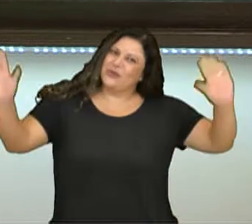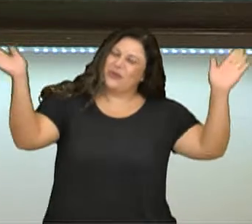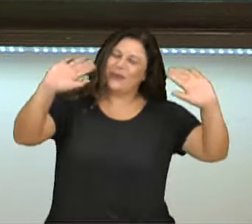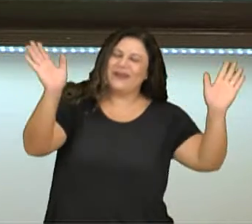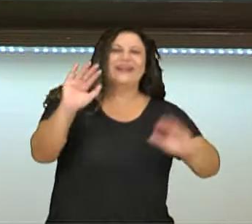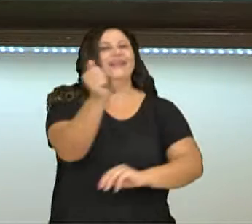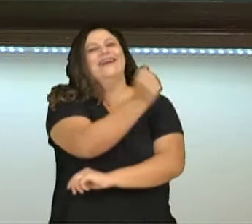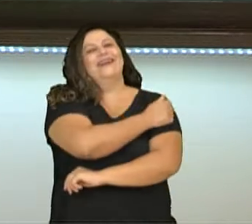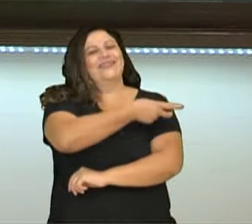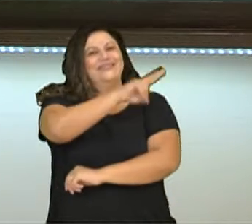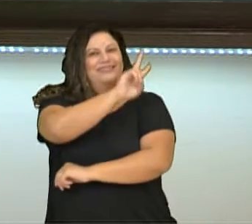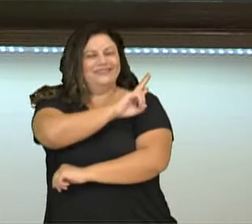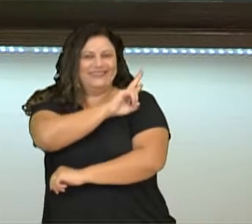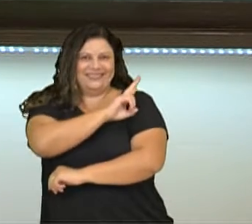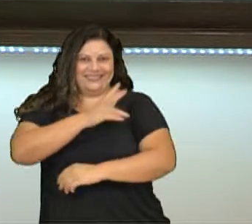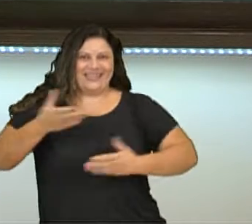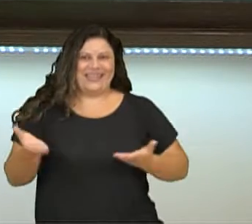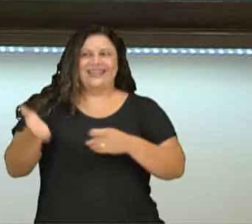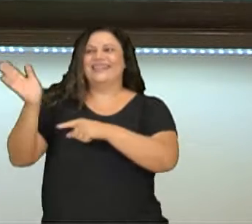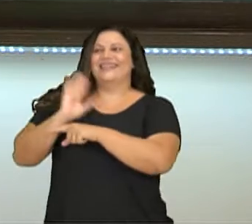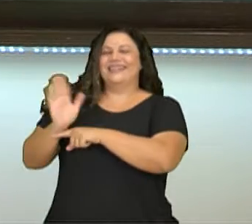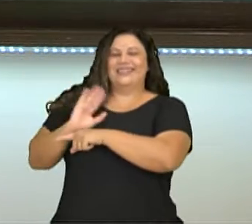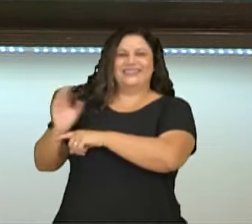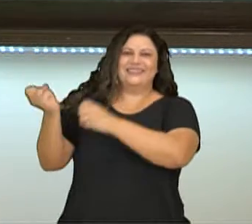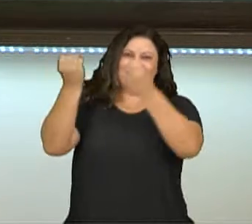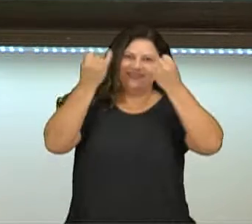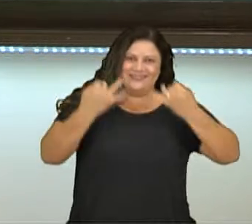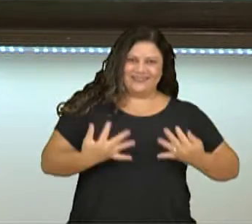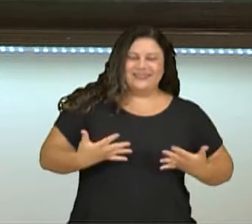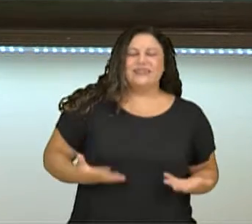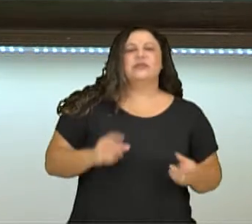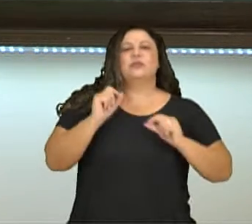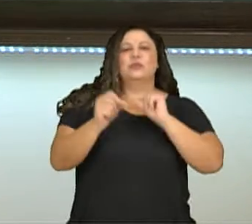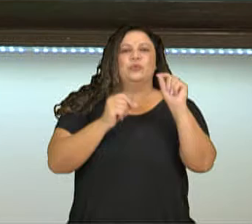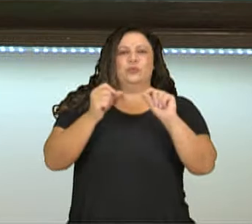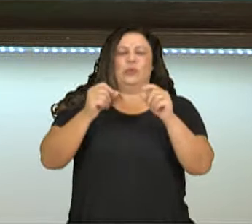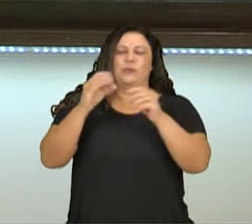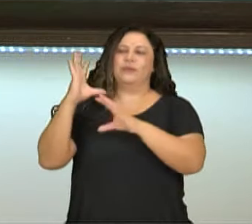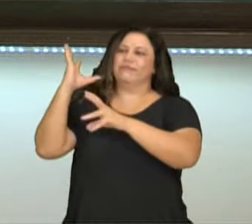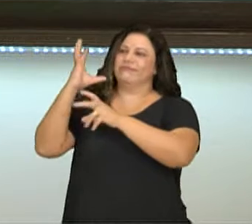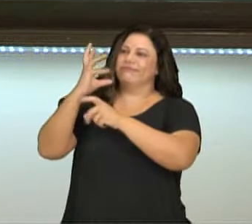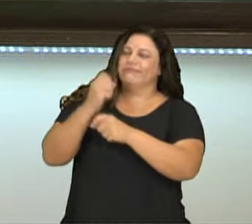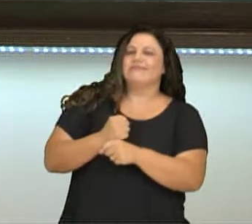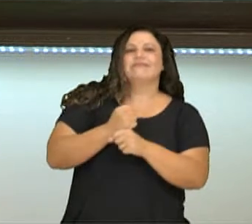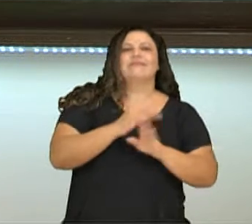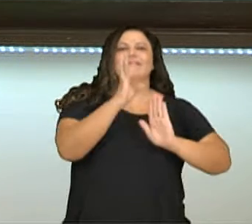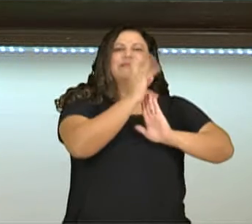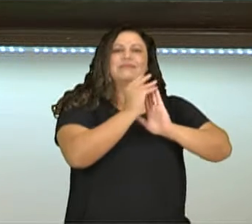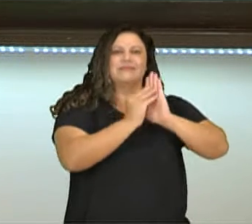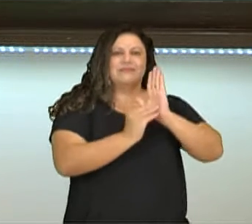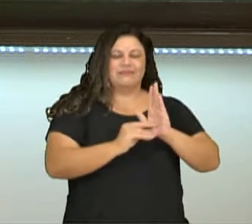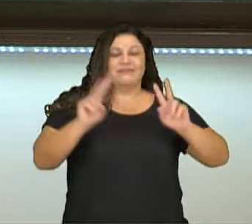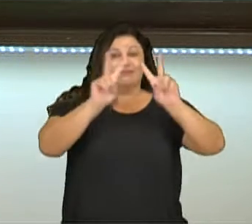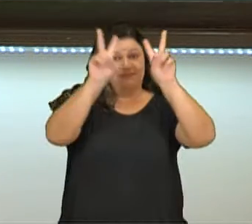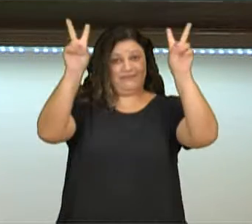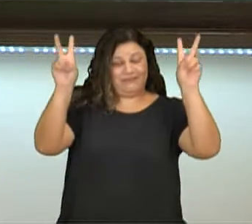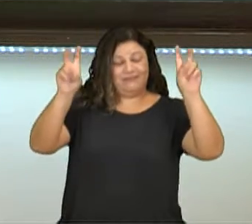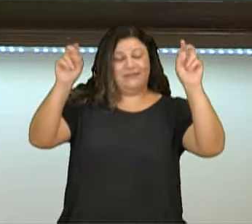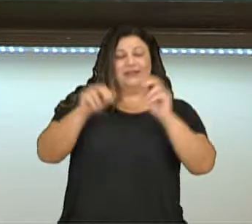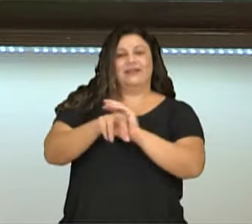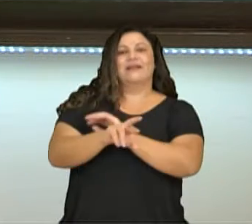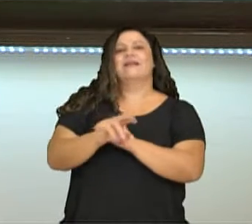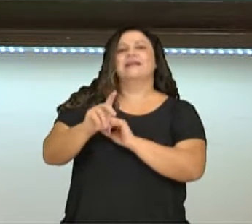Olá, estudantes da segunda série! Neste vídeo, vamos falar sobre uma retomada de conteúdos referentes à redução de ângulos